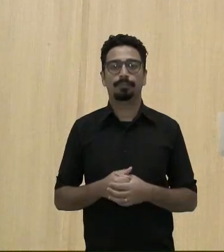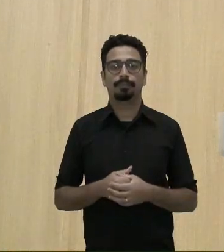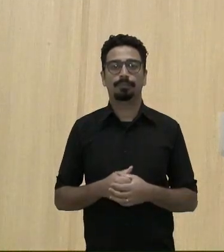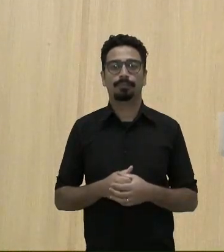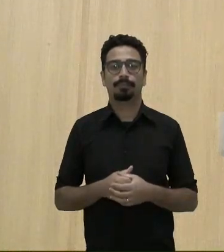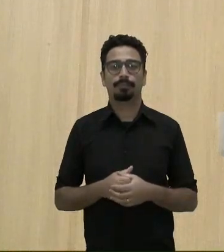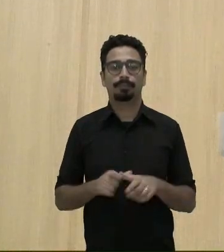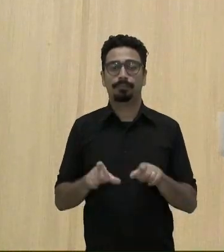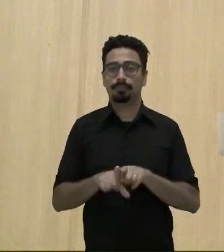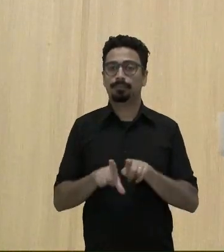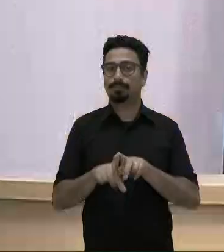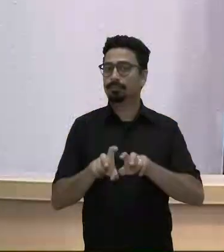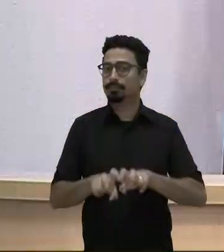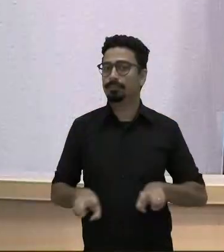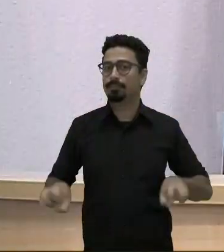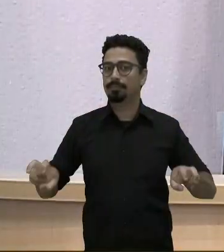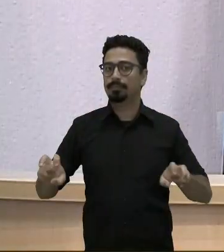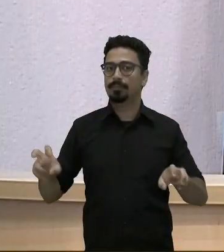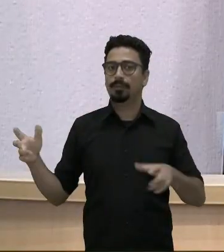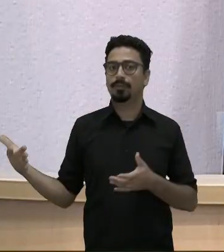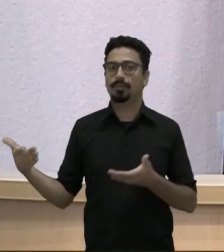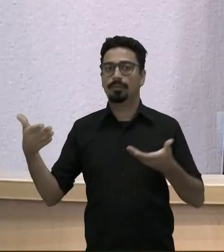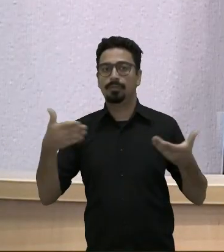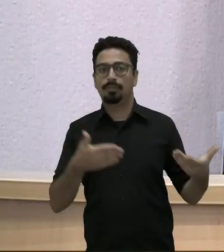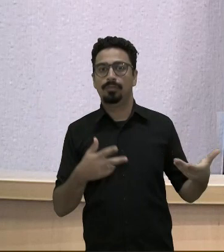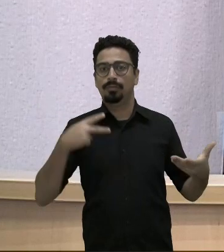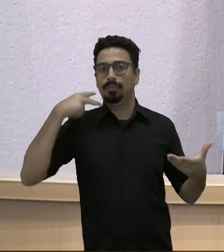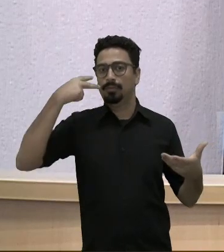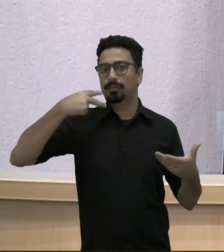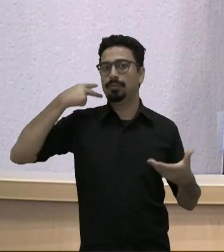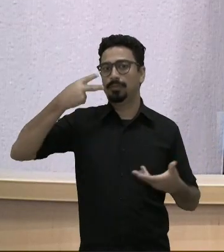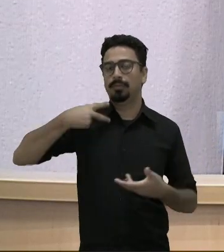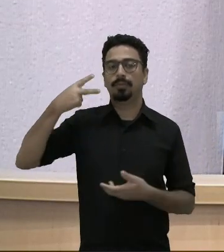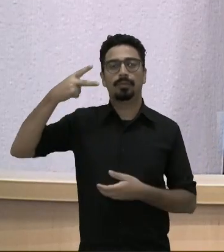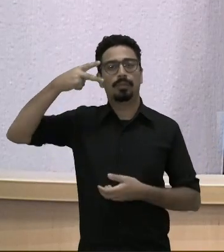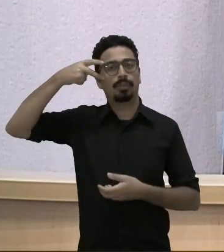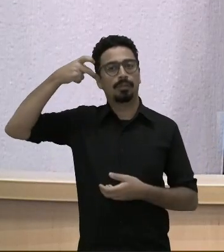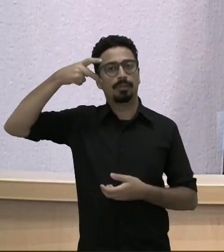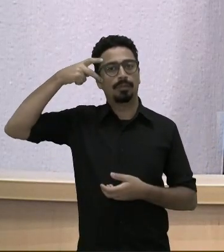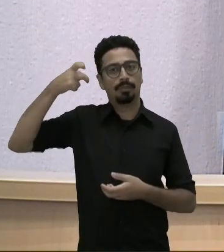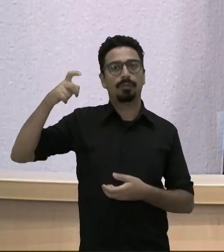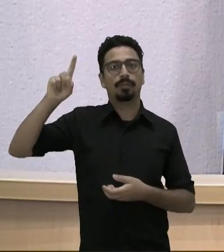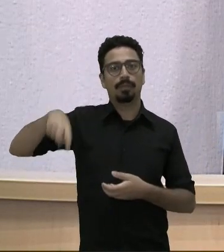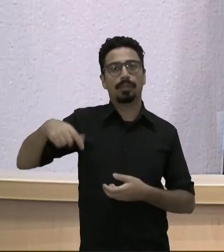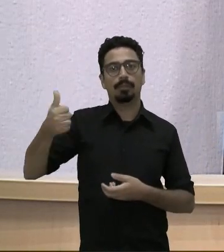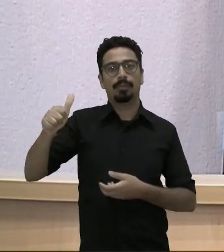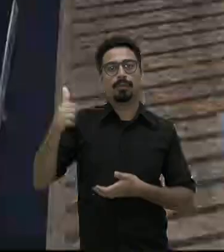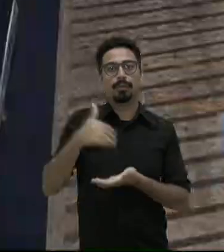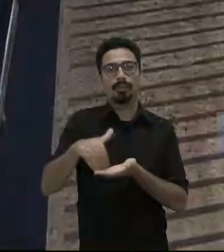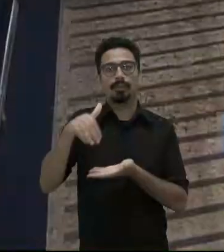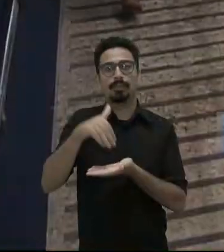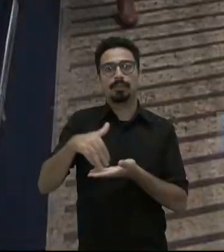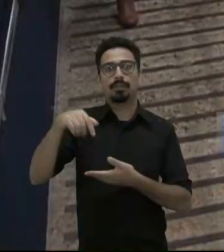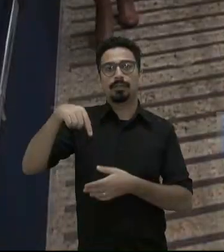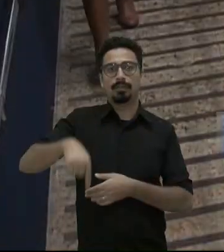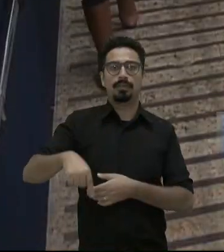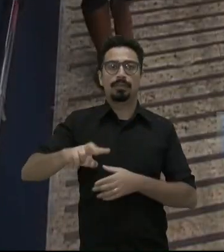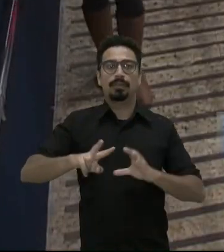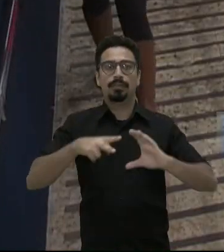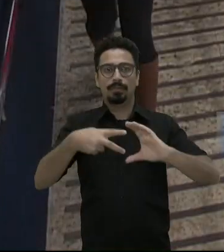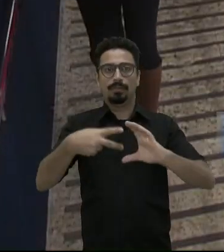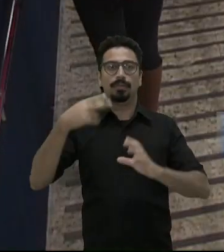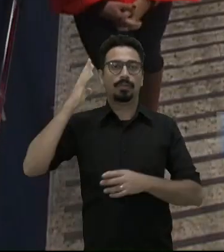Para compor a mesa, nós convidamos também a excelentíssima senhora vereadora Elisa Representa Taubaté, a primeira secretária da Câmara Municipal de